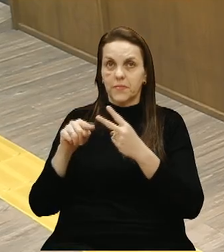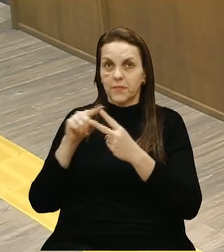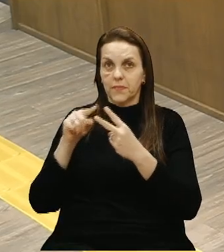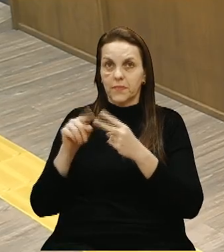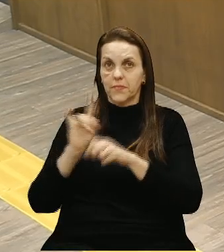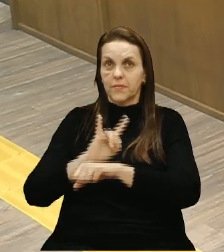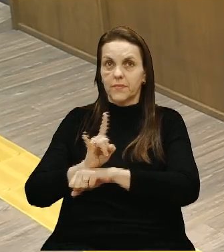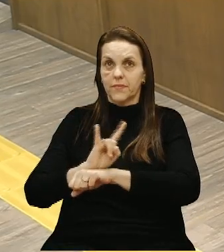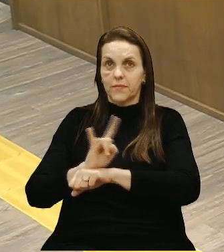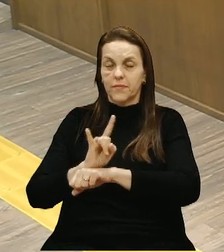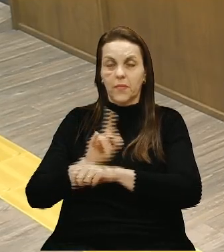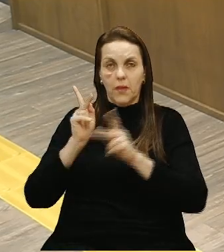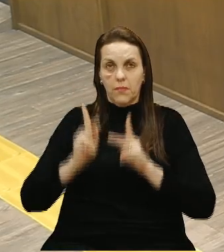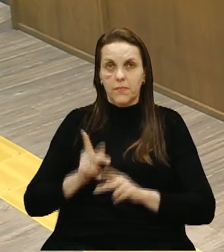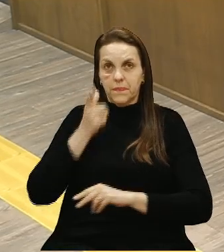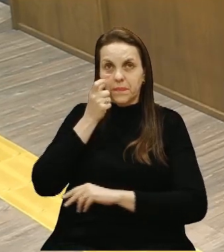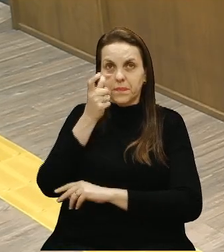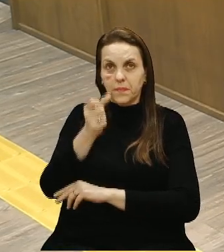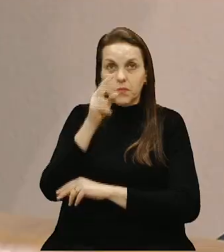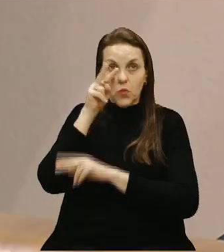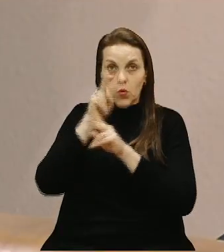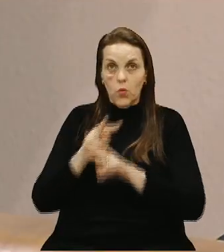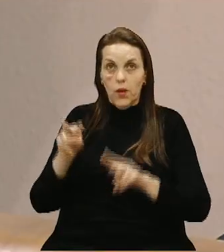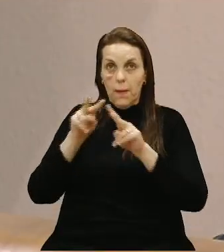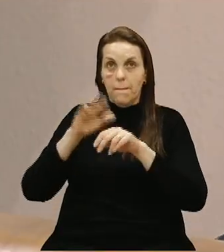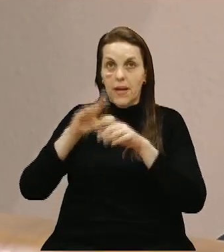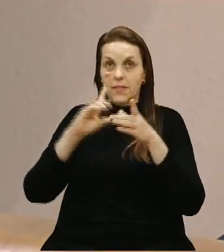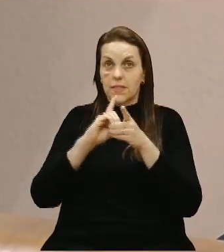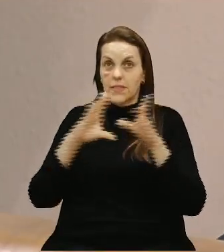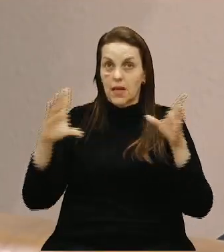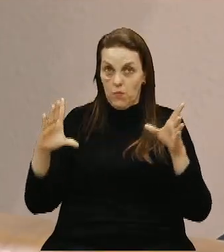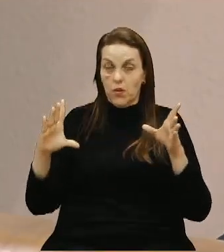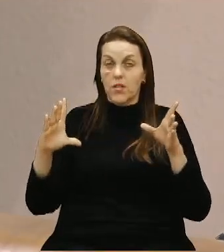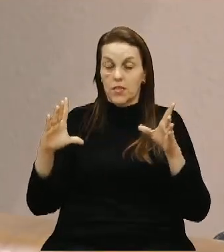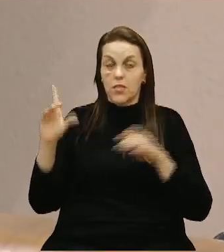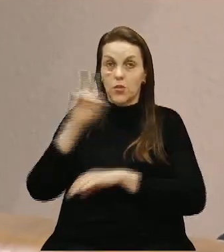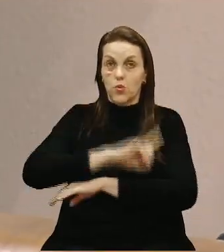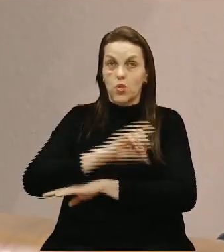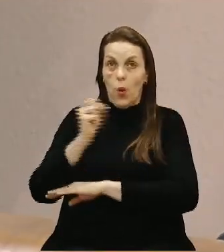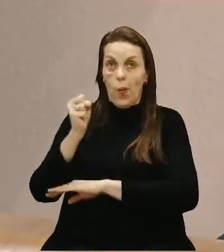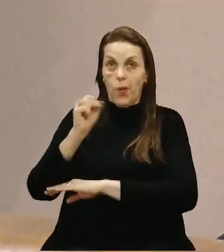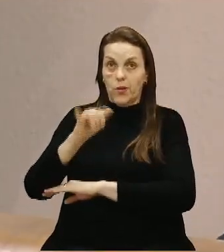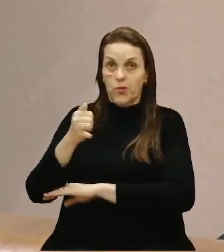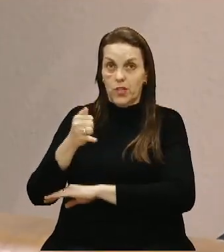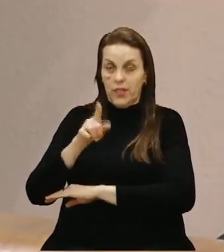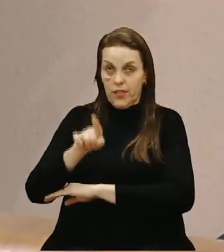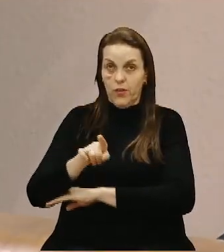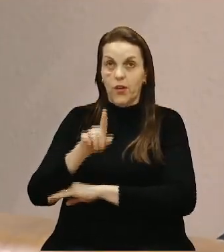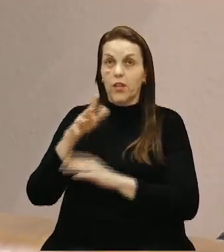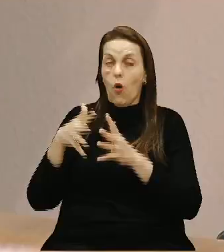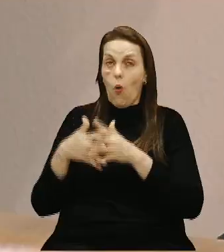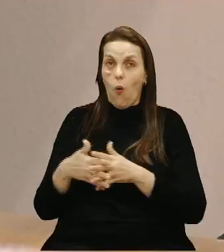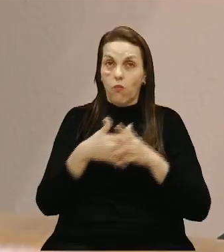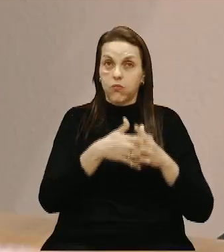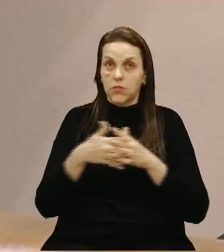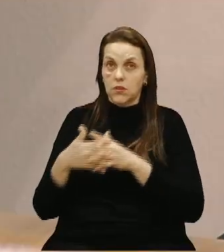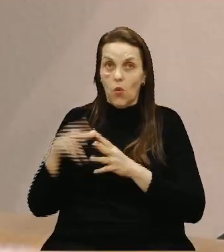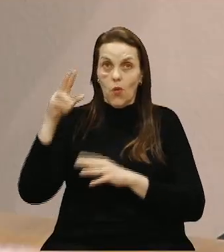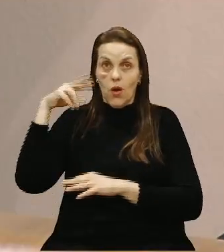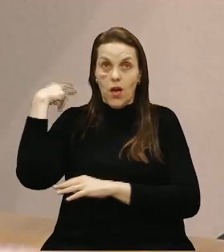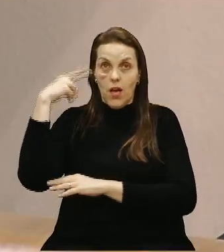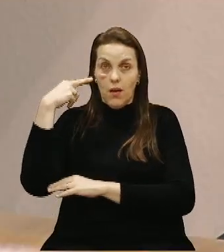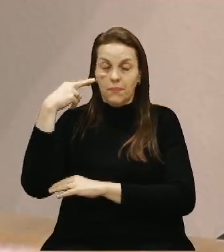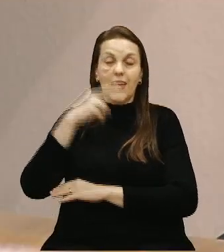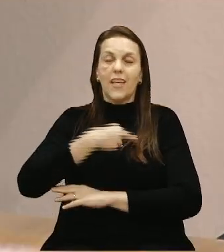documentários para quem se interessar em olhar mais para essa questão da democracia dos atos do dia 8 e para essa confusão que se faz entre religião e política no nosso país.